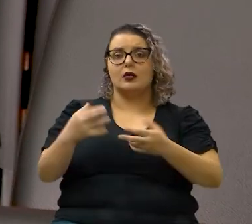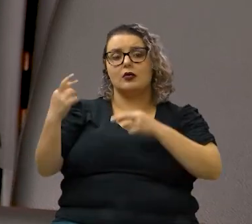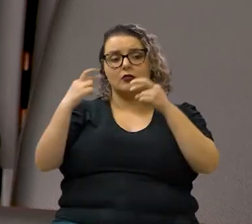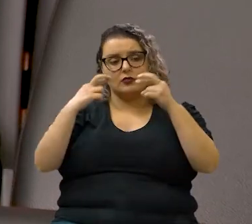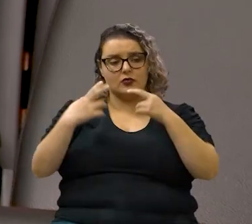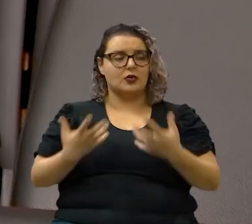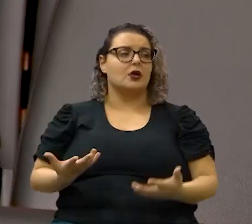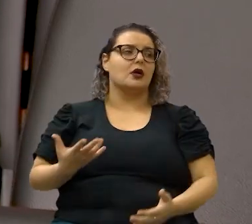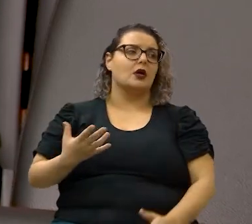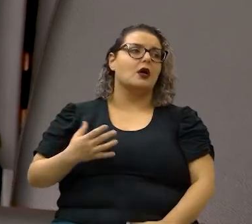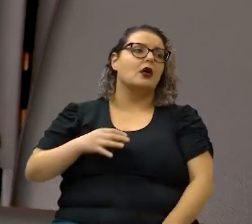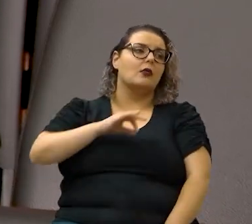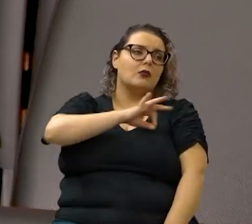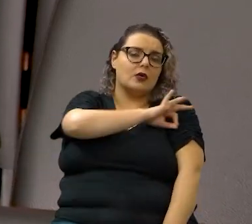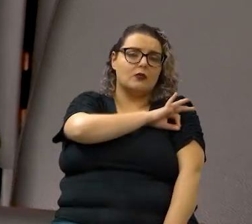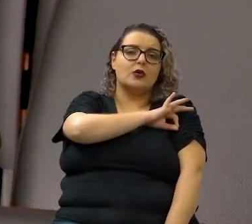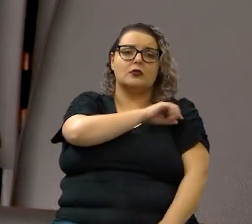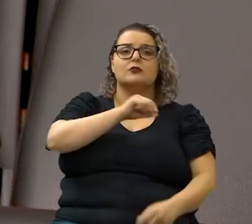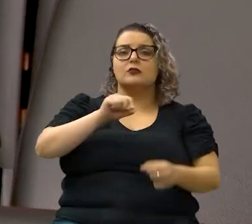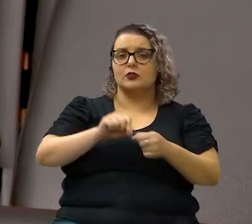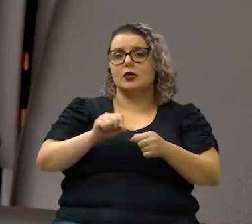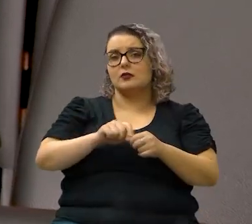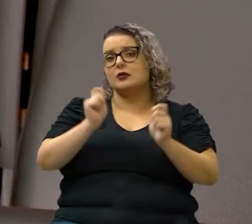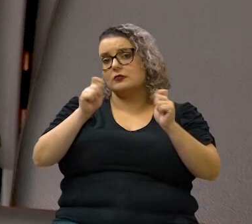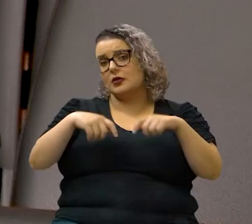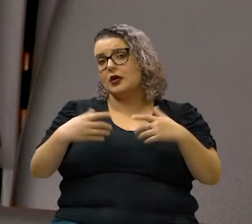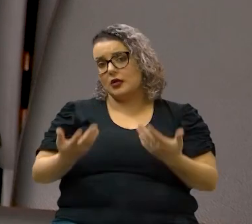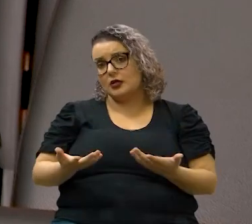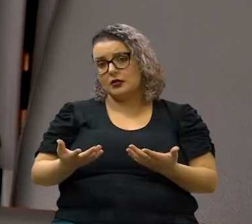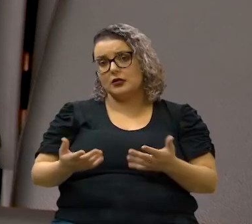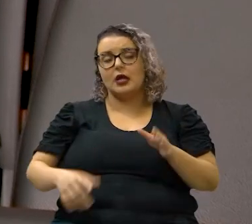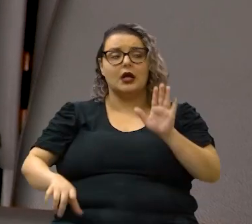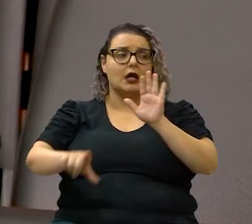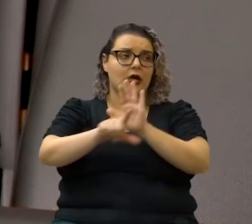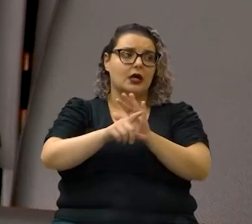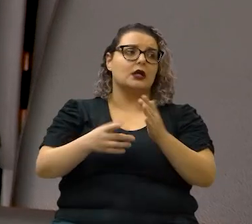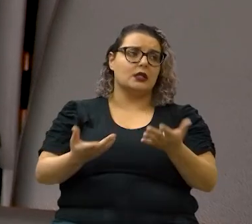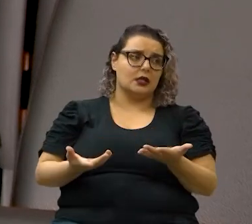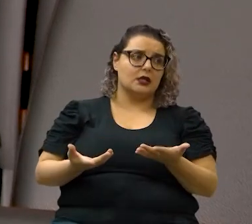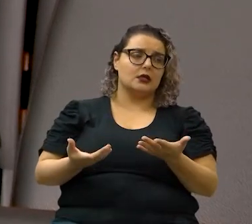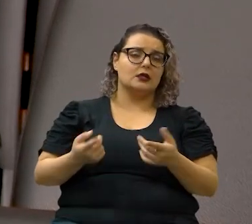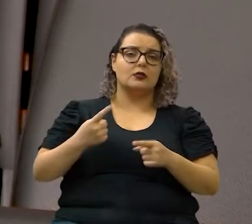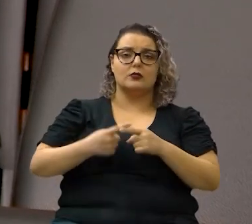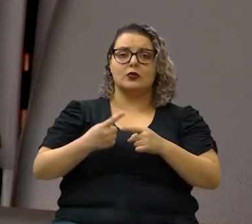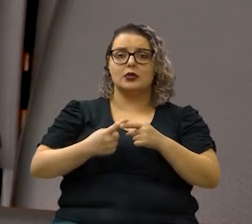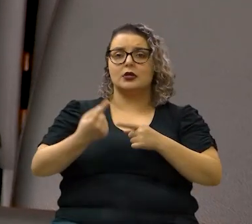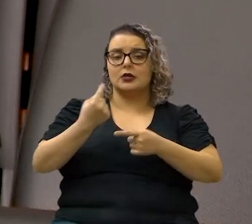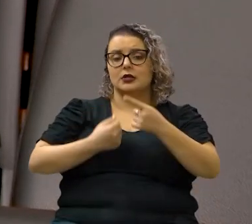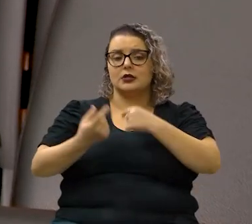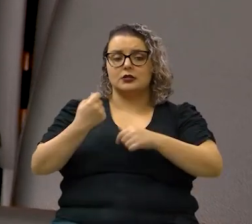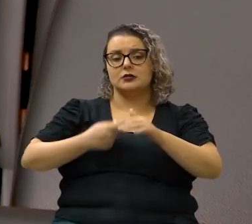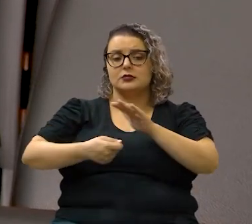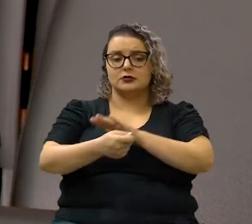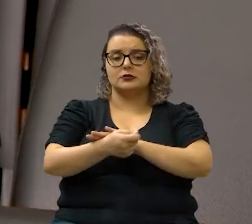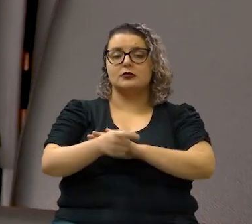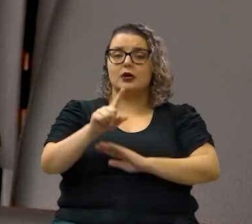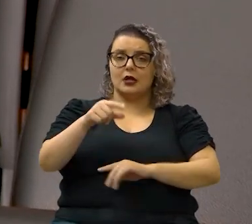gente está fiscalizando a prefeitura, né, para ela fazer valer a lei, porque as emendas